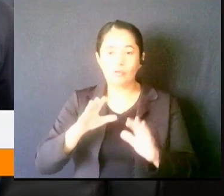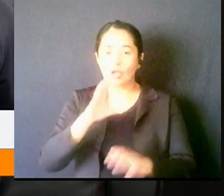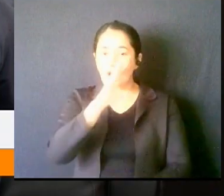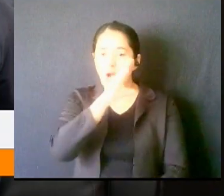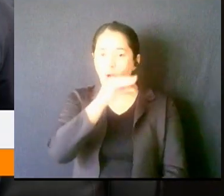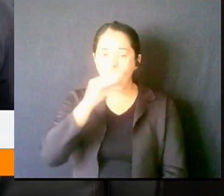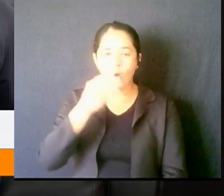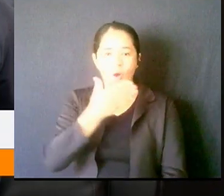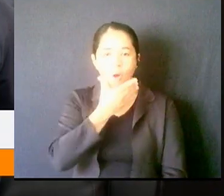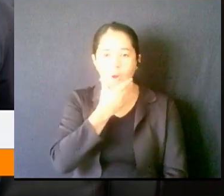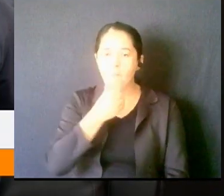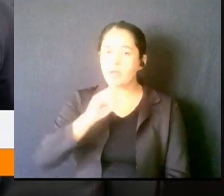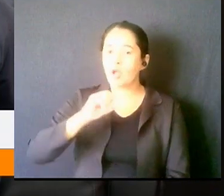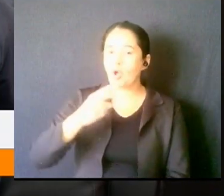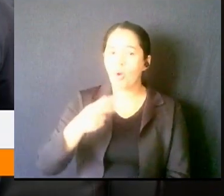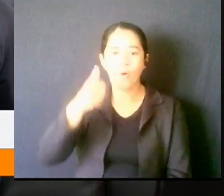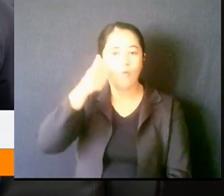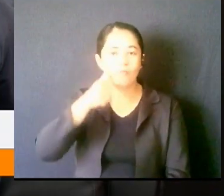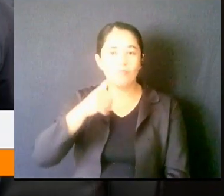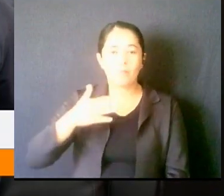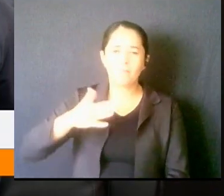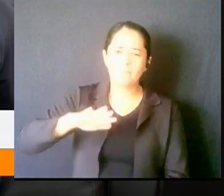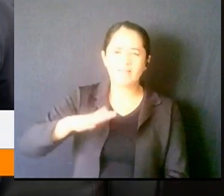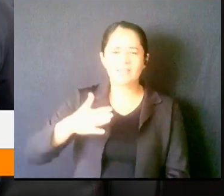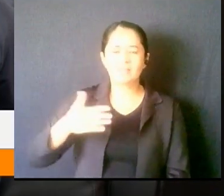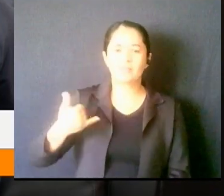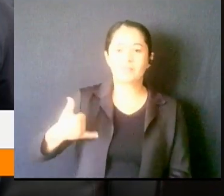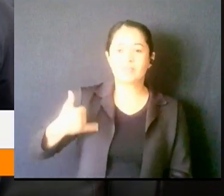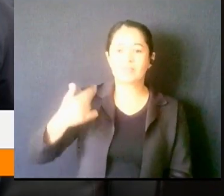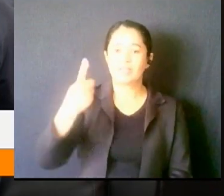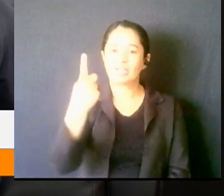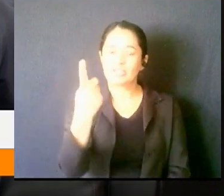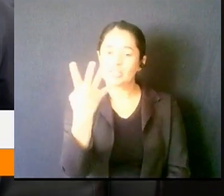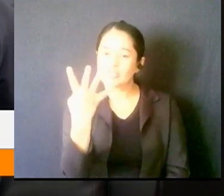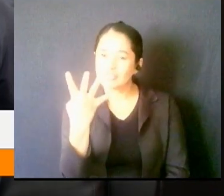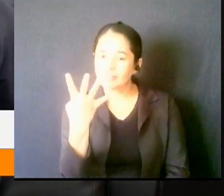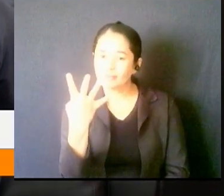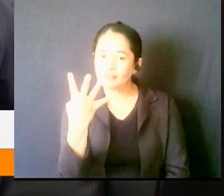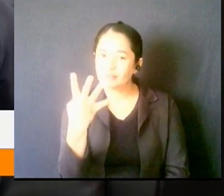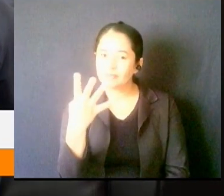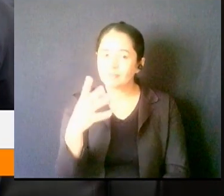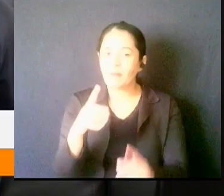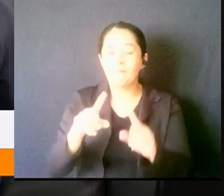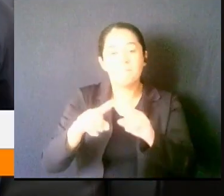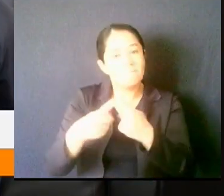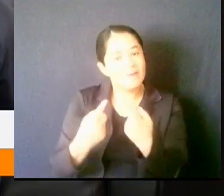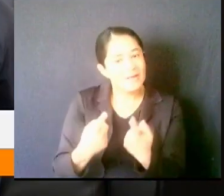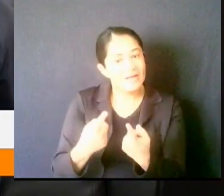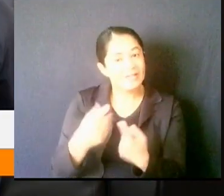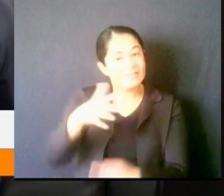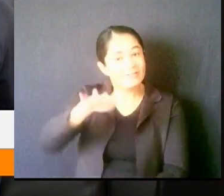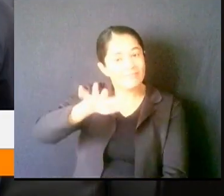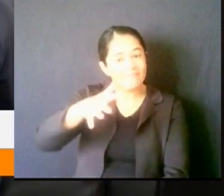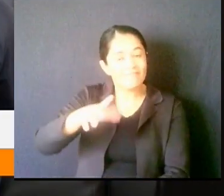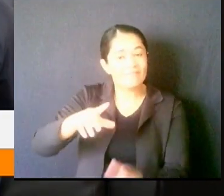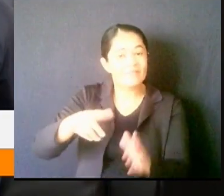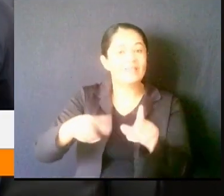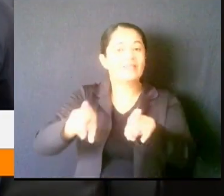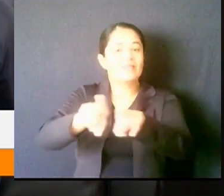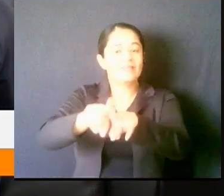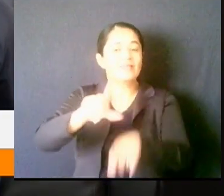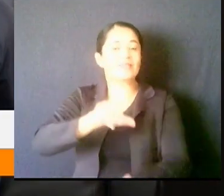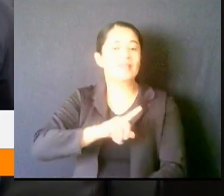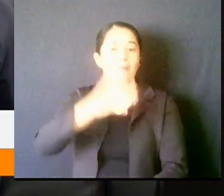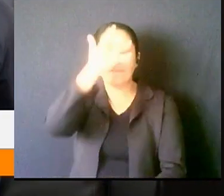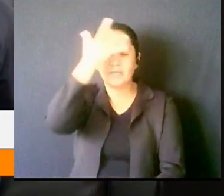é 14 anos. Mas então, se a média, tem gente começando muito antes. E aí não adianta você querer prevenir